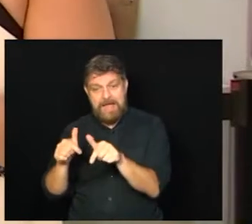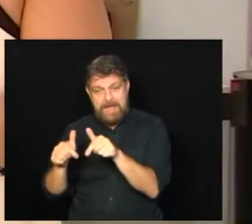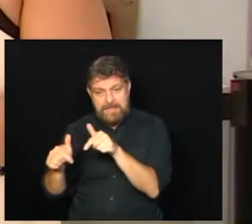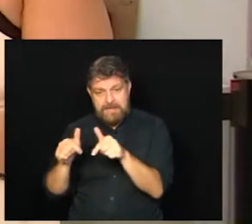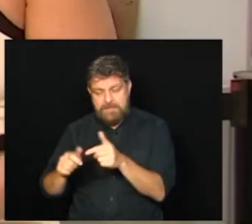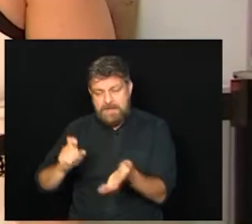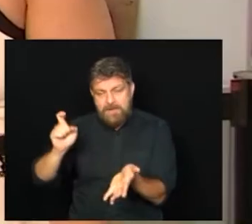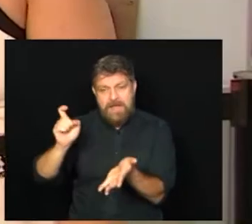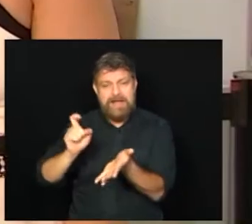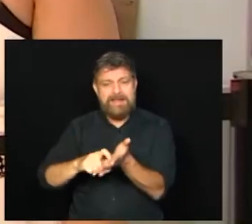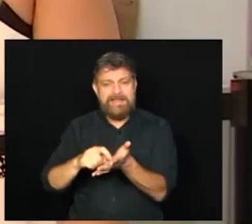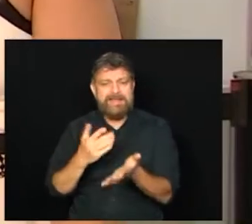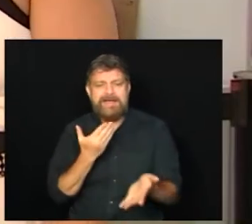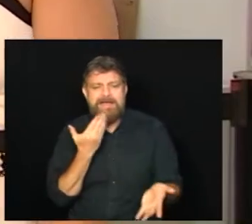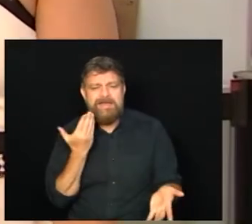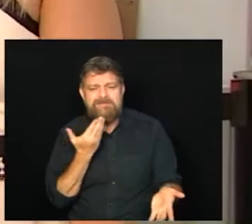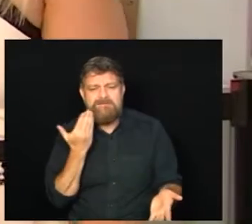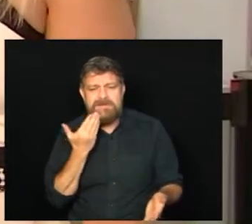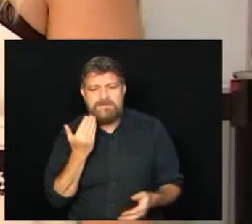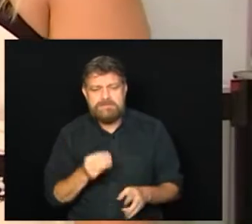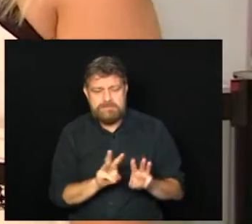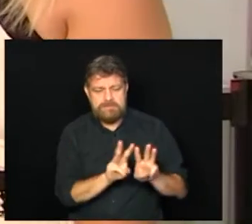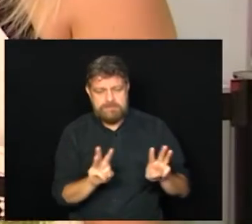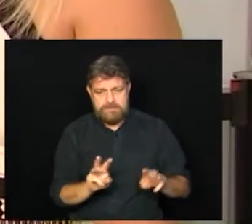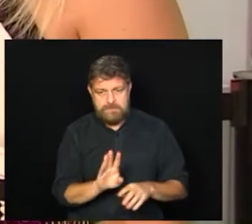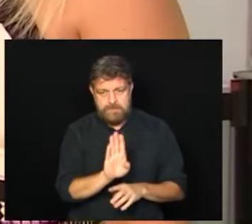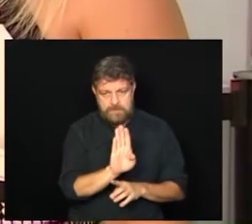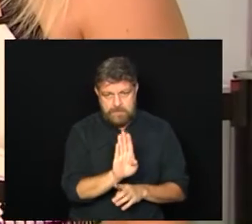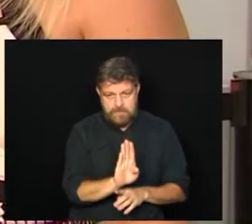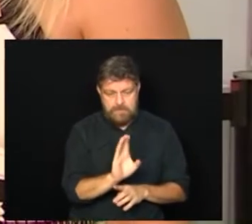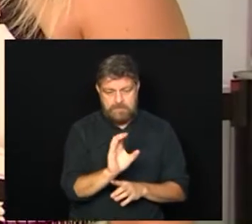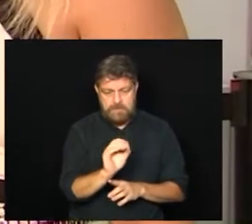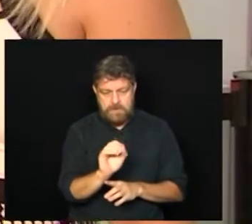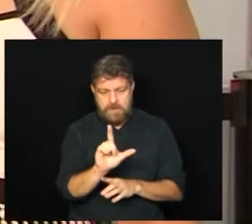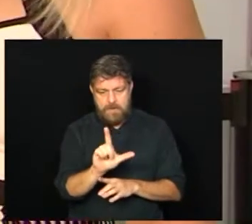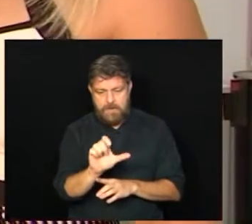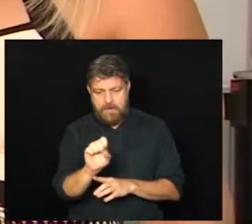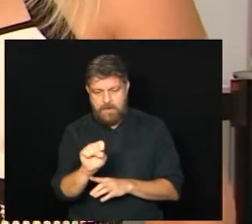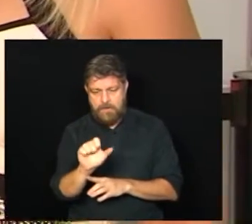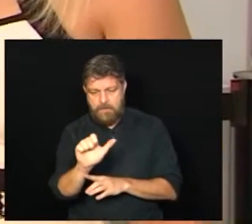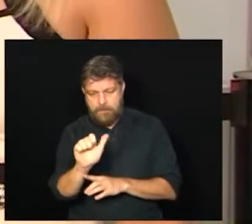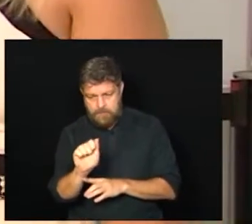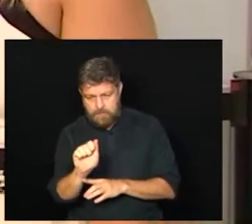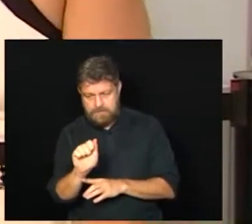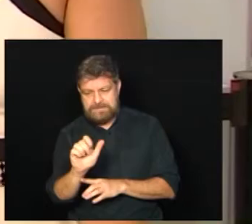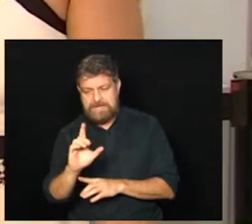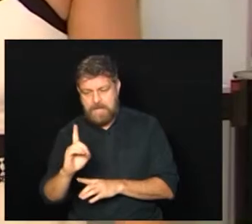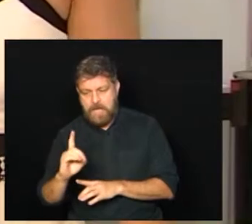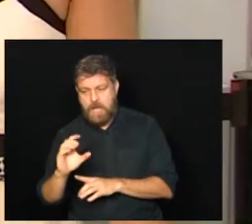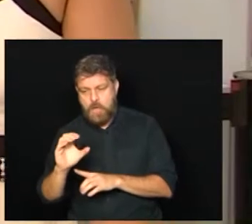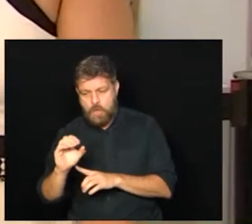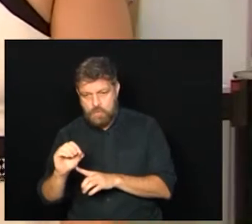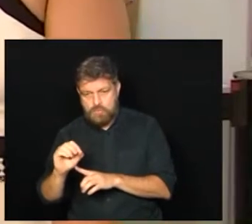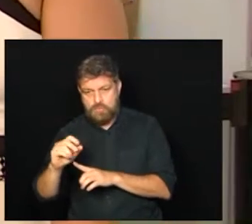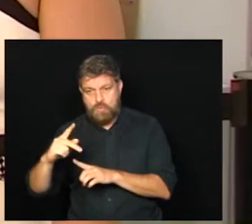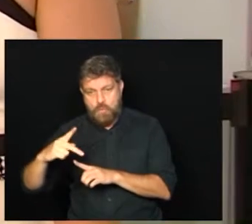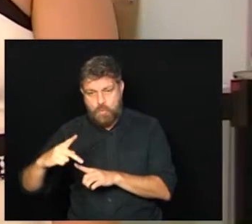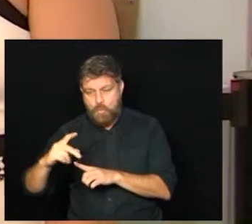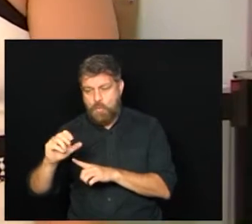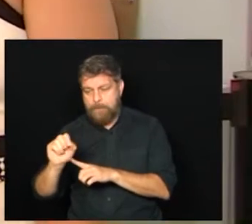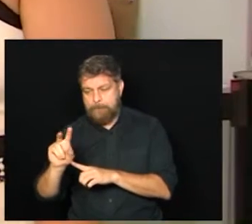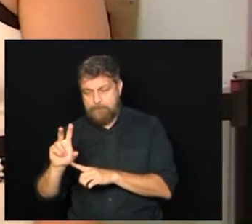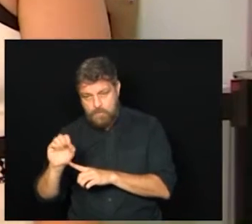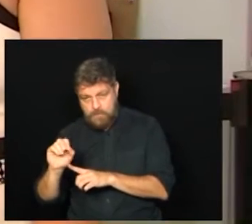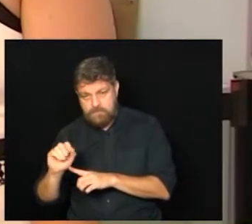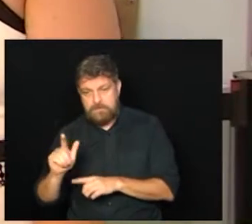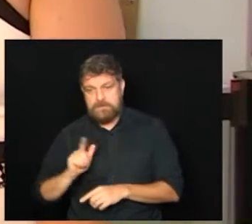fácil acesso. Qual o endereço do site? Bolsa do Povo. Bolsa do Povo? Exato. Beleza, tá com a gente ao vivo a Camila